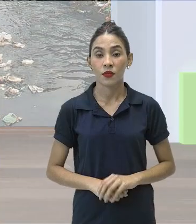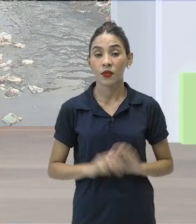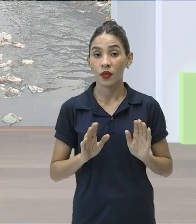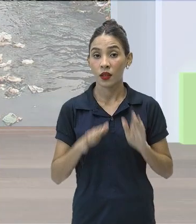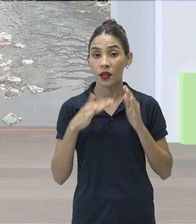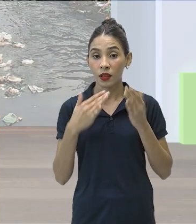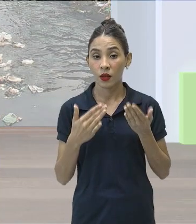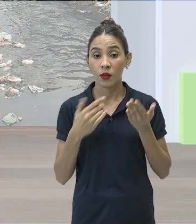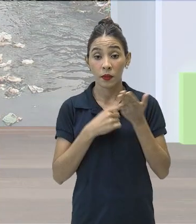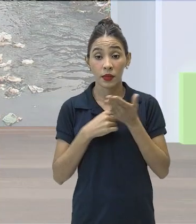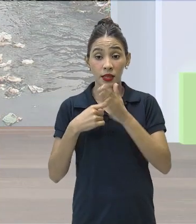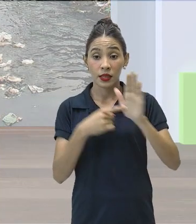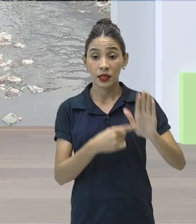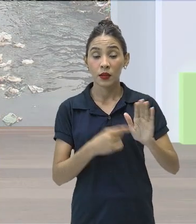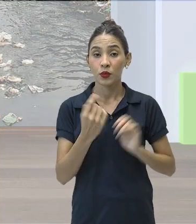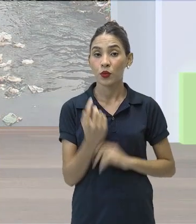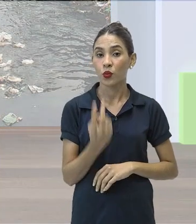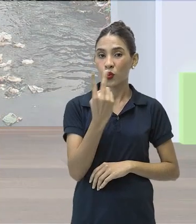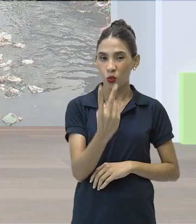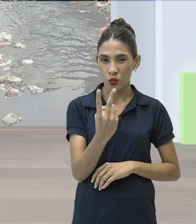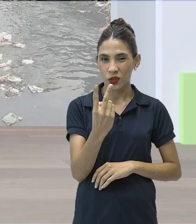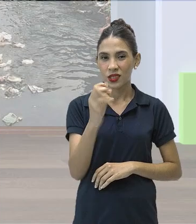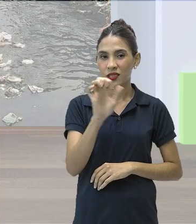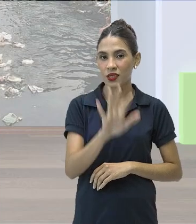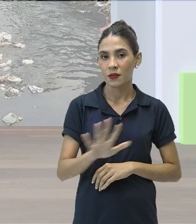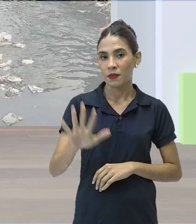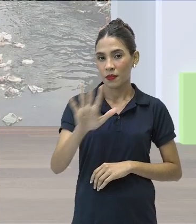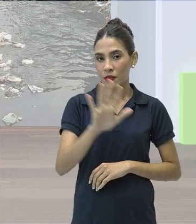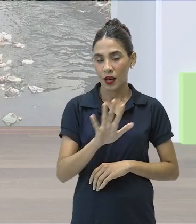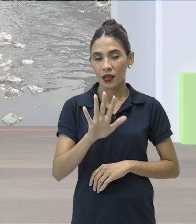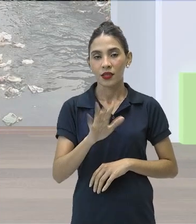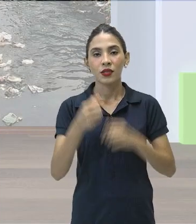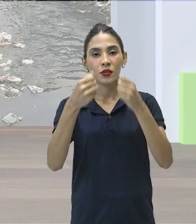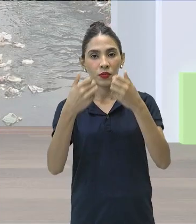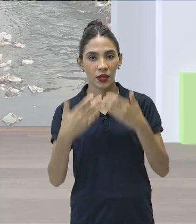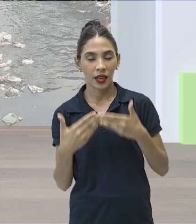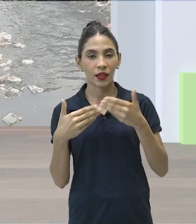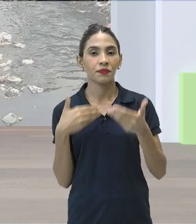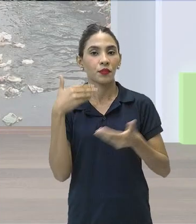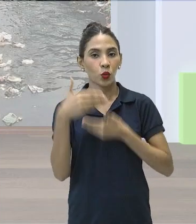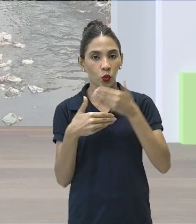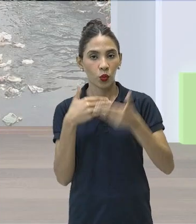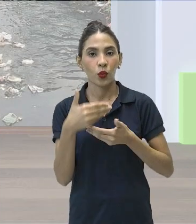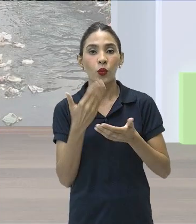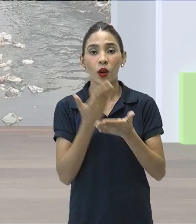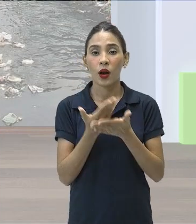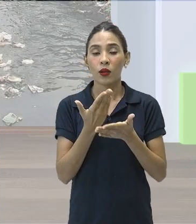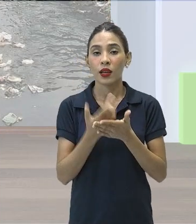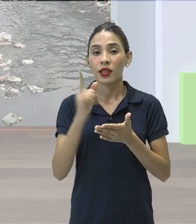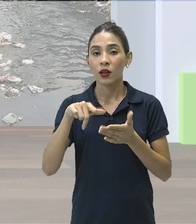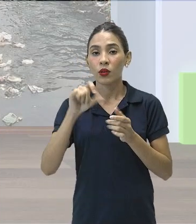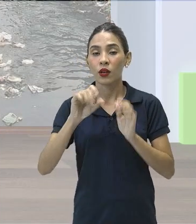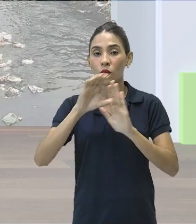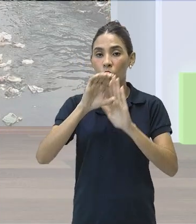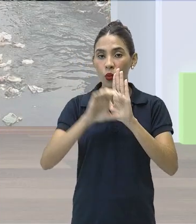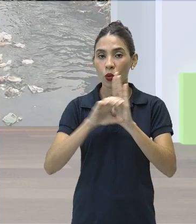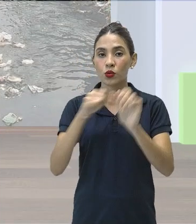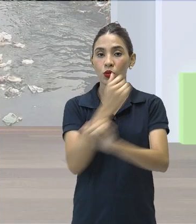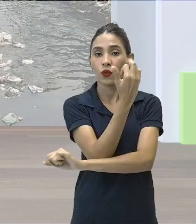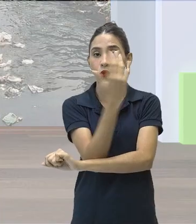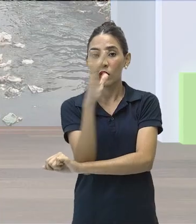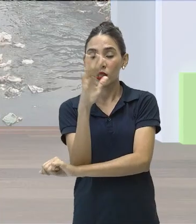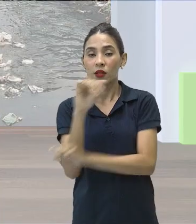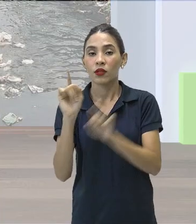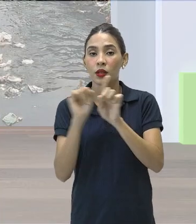Então, trazemos aí duas situações, né, que nós vamos falar ao longo da nossa aula, que é o Código Florestal e os